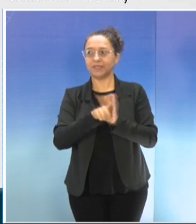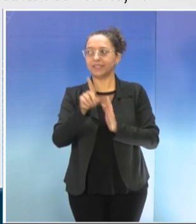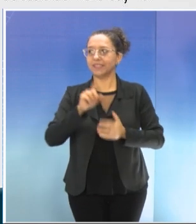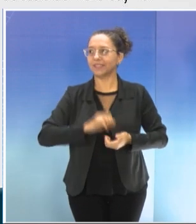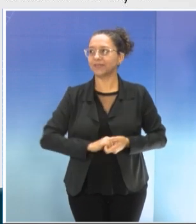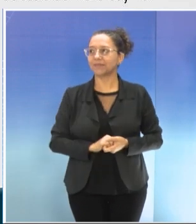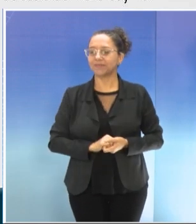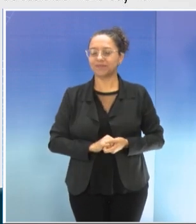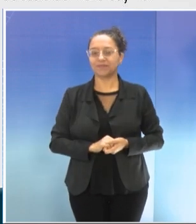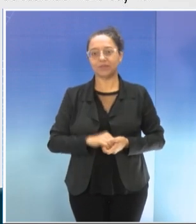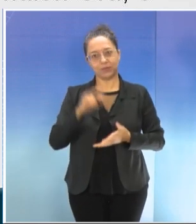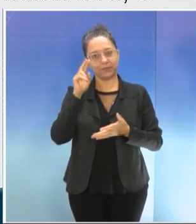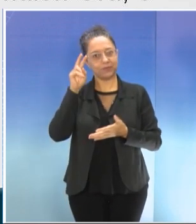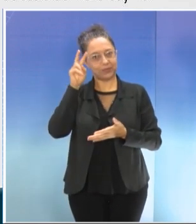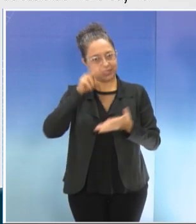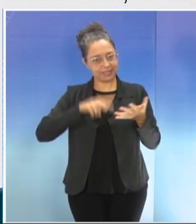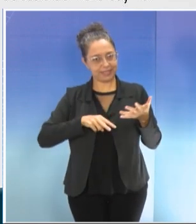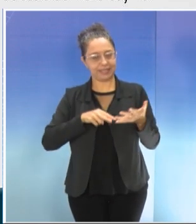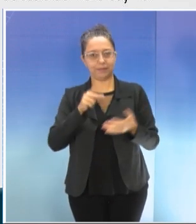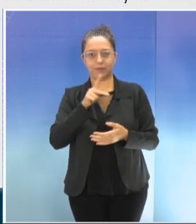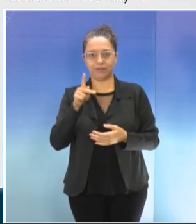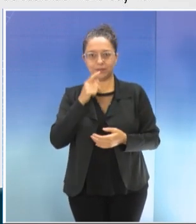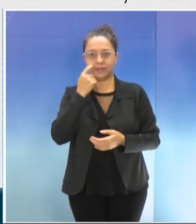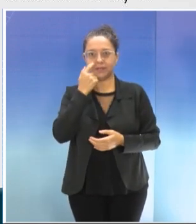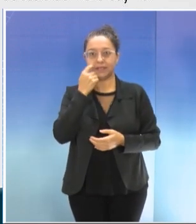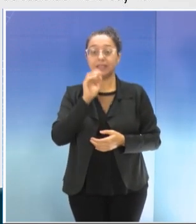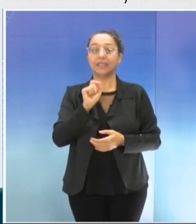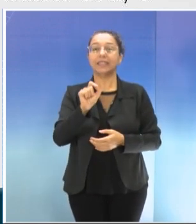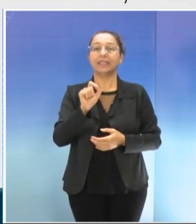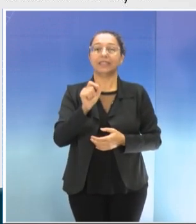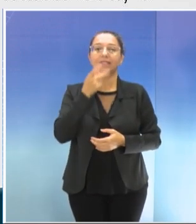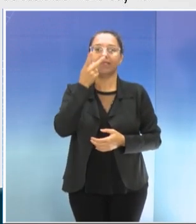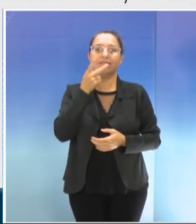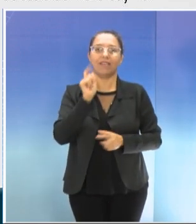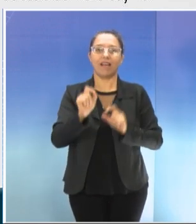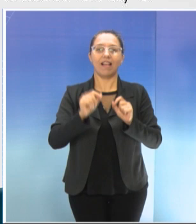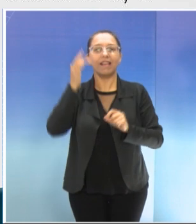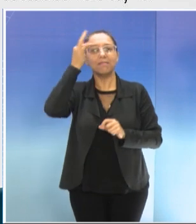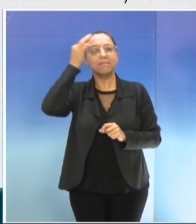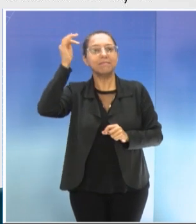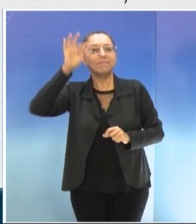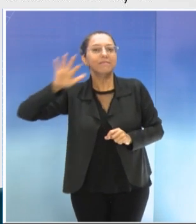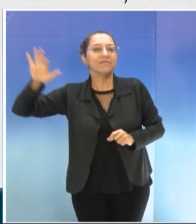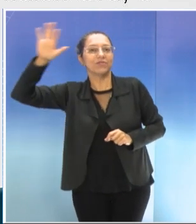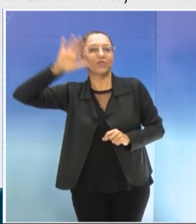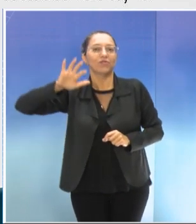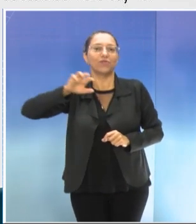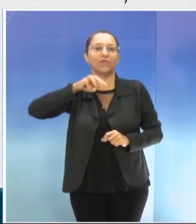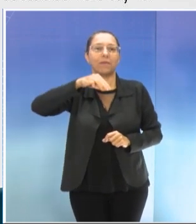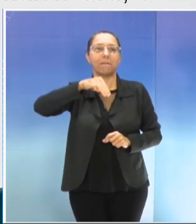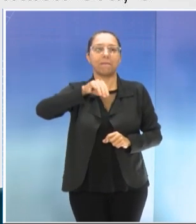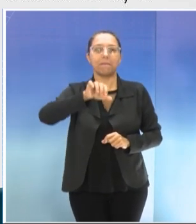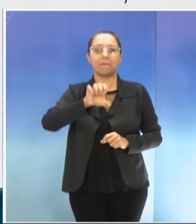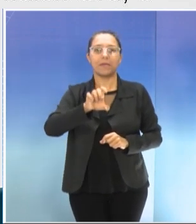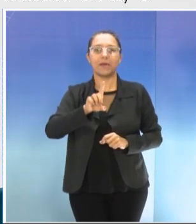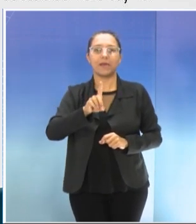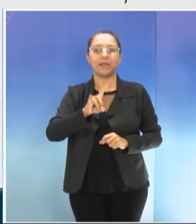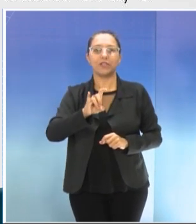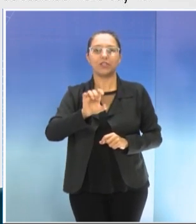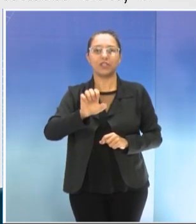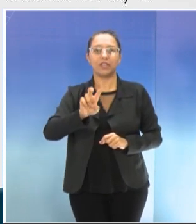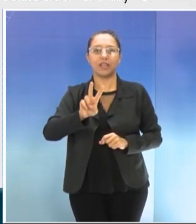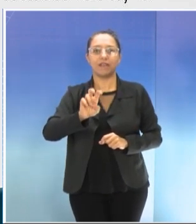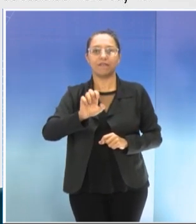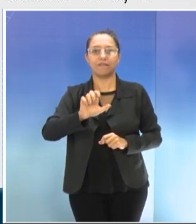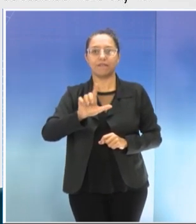que eu vou falar para vocês aqui, vou ler, é uma questão que já fala sobre a filosofia medieval. Eu vou